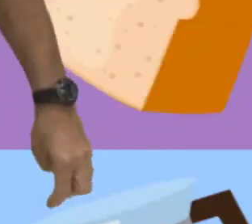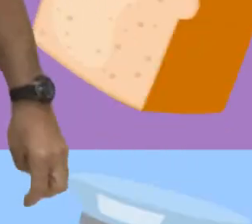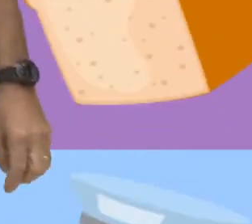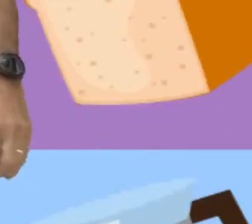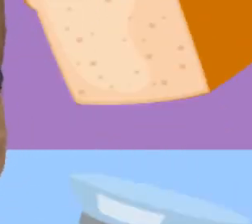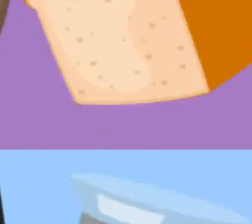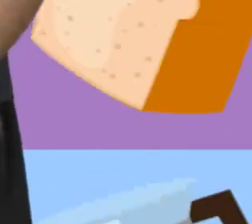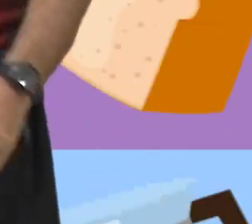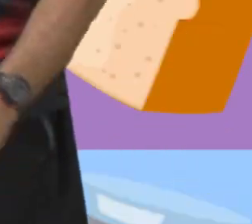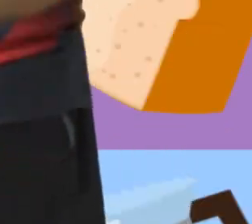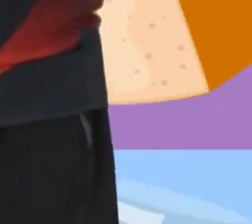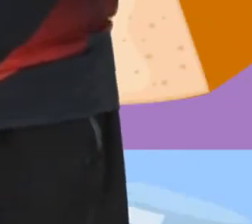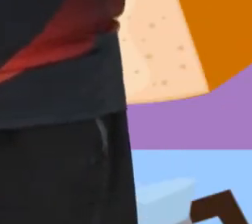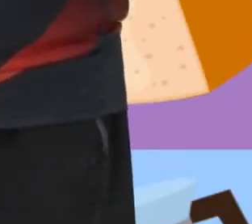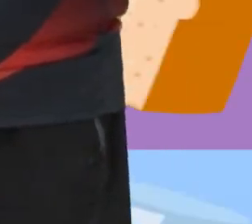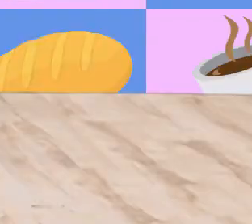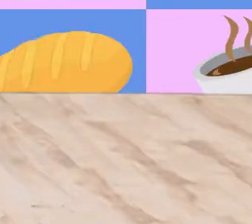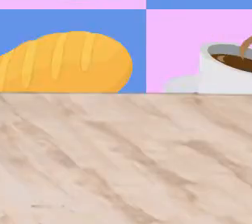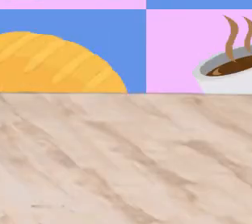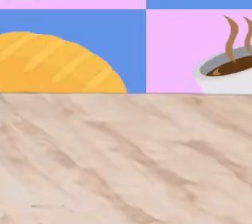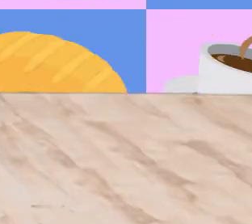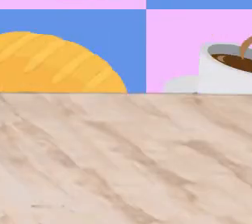Eu vou tomar o meu.